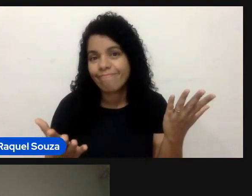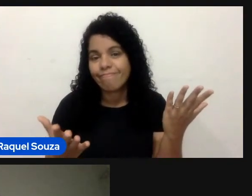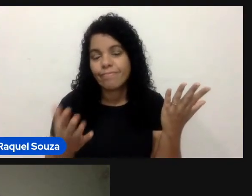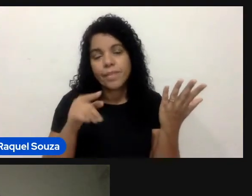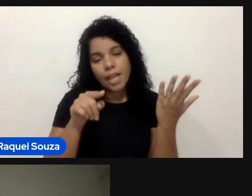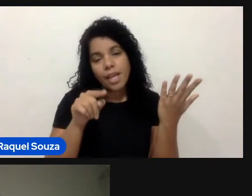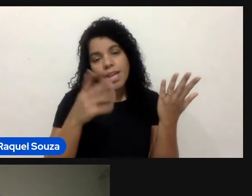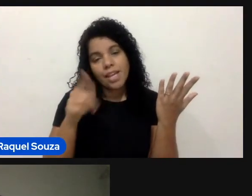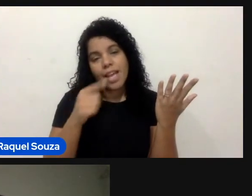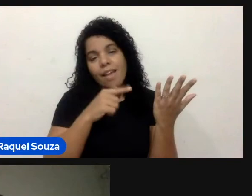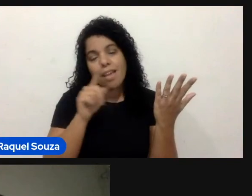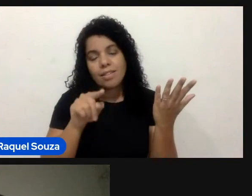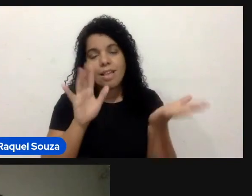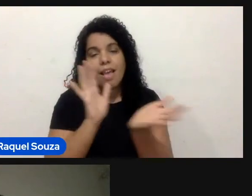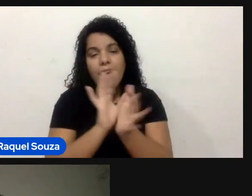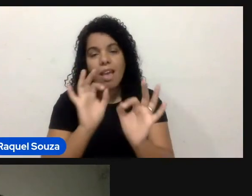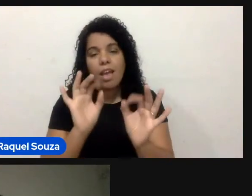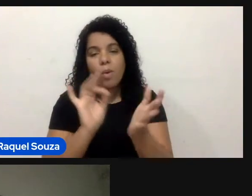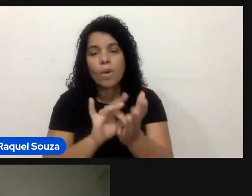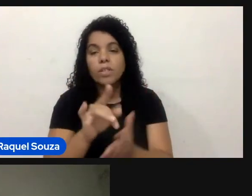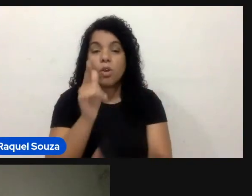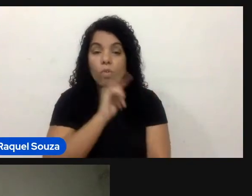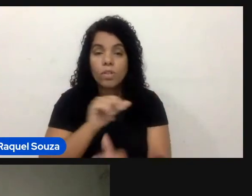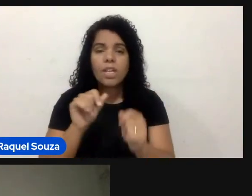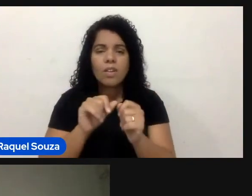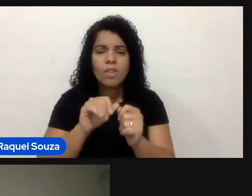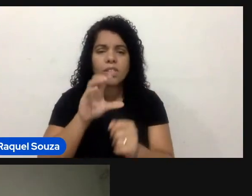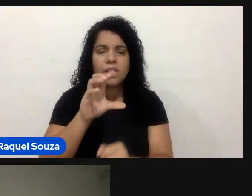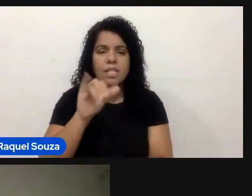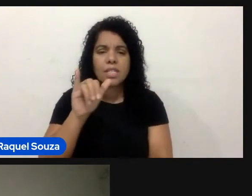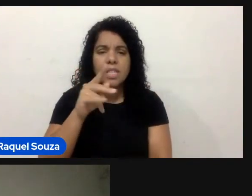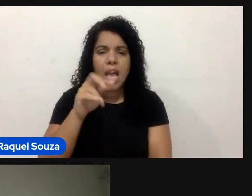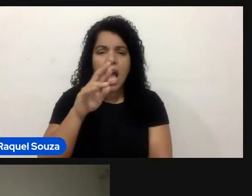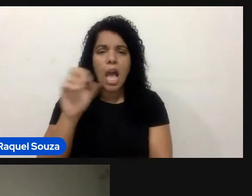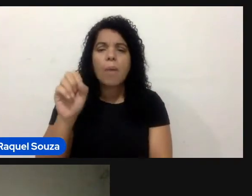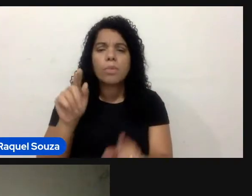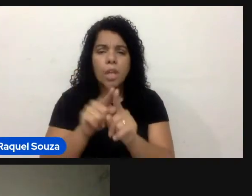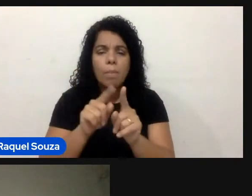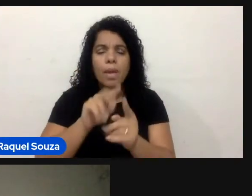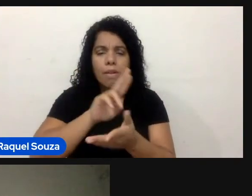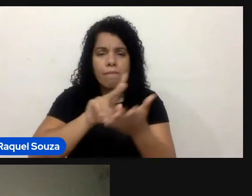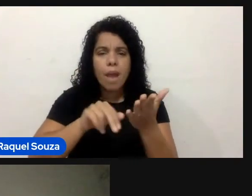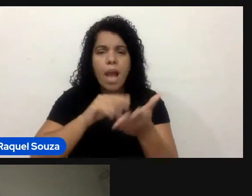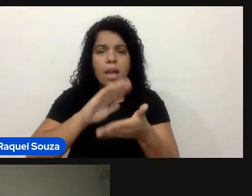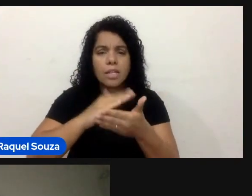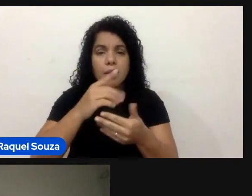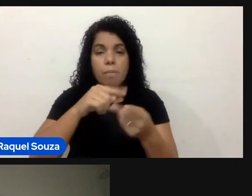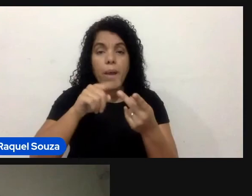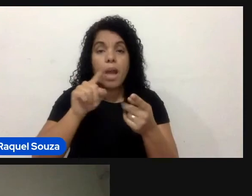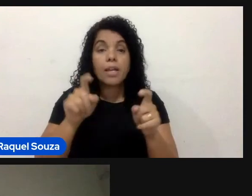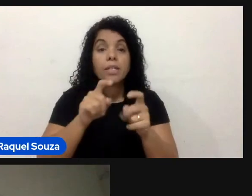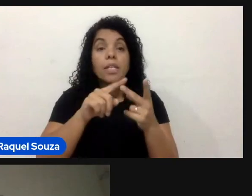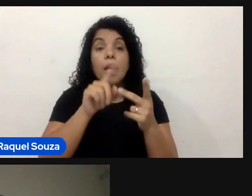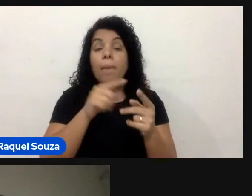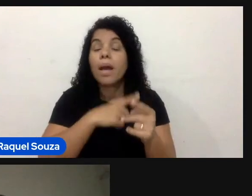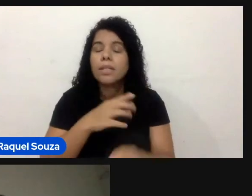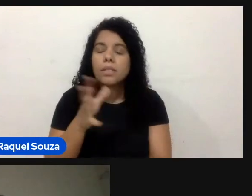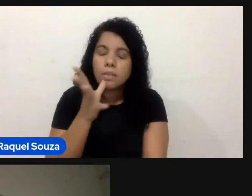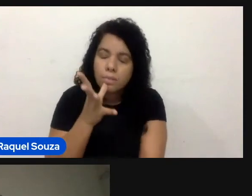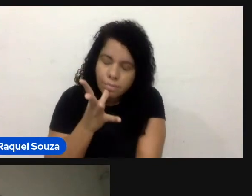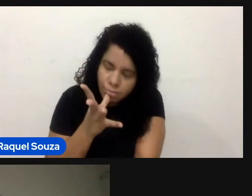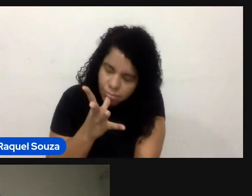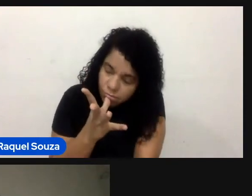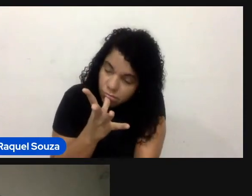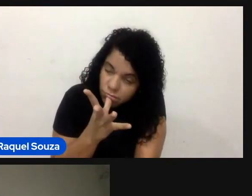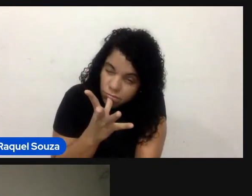Essa é a grande questão. Eu consigo fazer isso no Cypress também, paralelizar em várias máquinas, mas continua sendo muito lento, é muito mais lento.